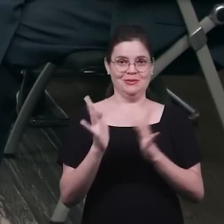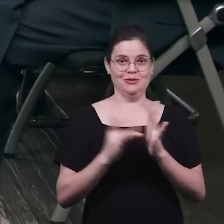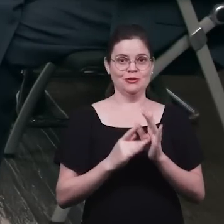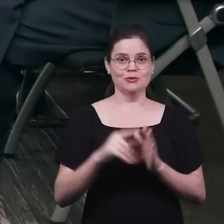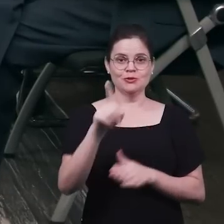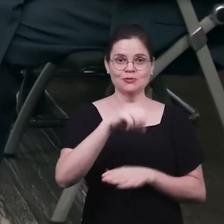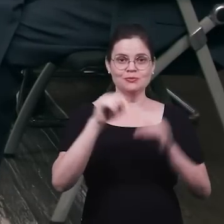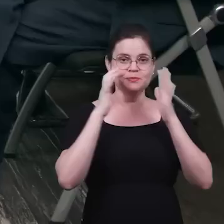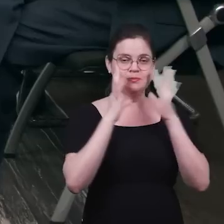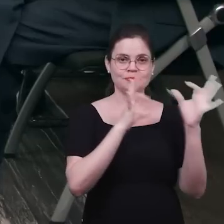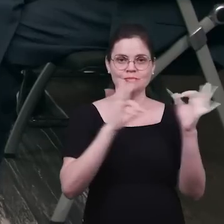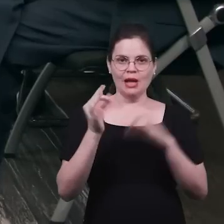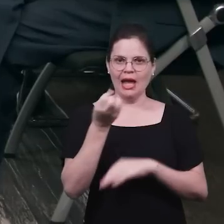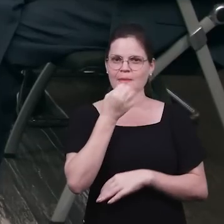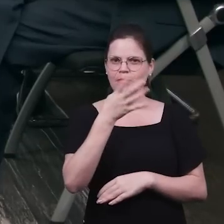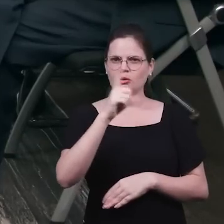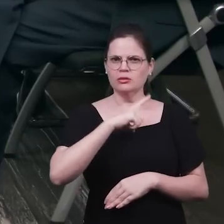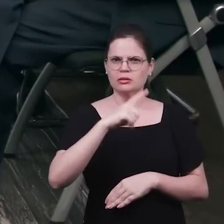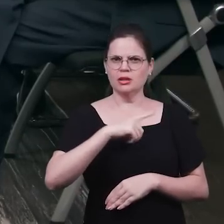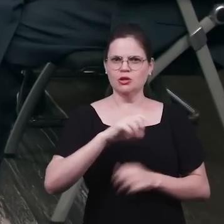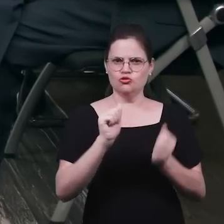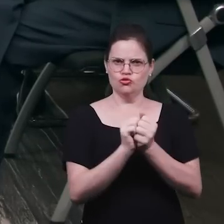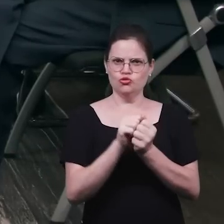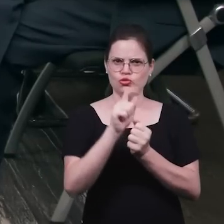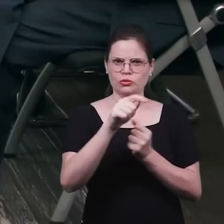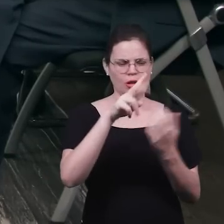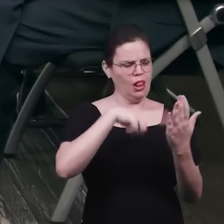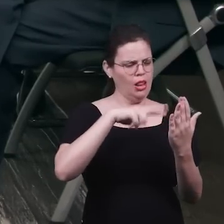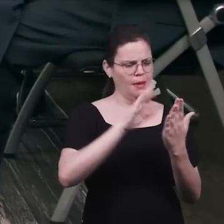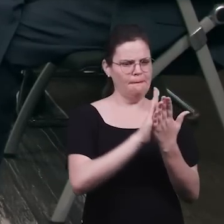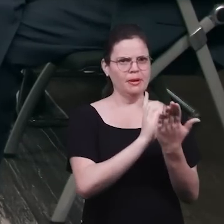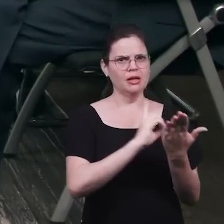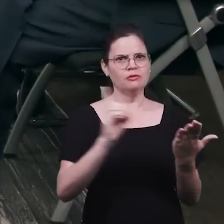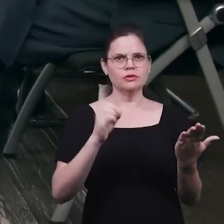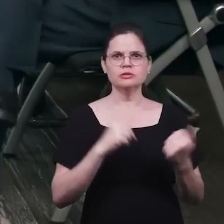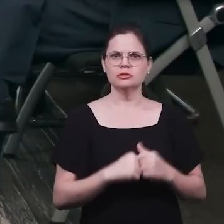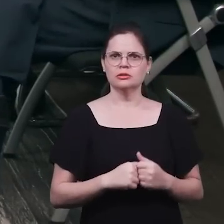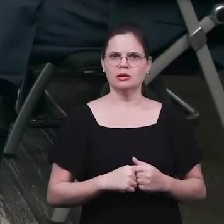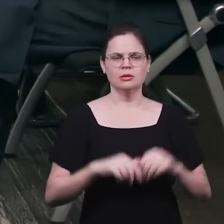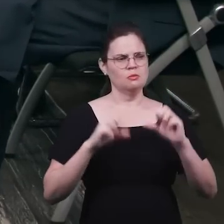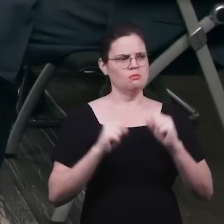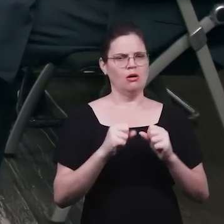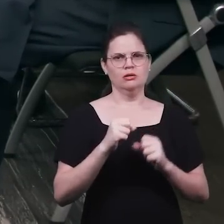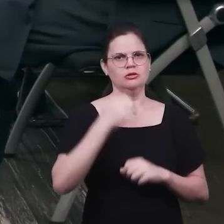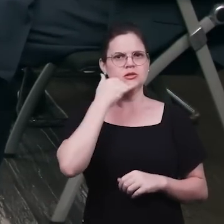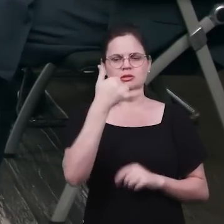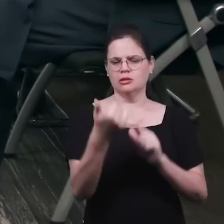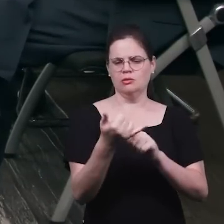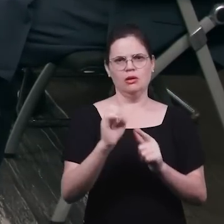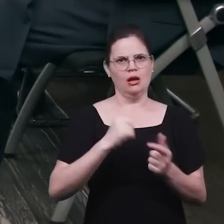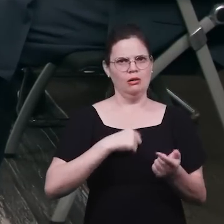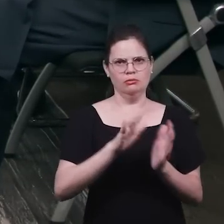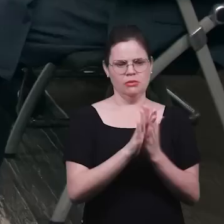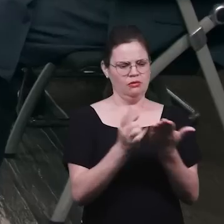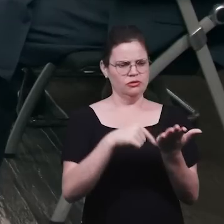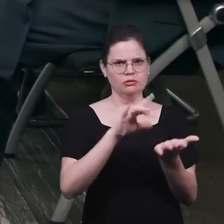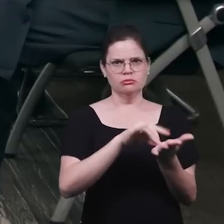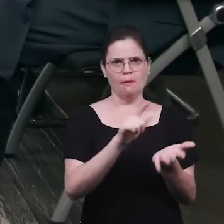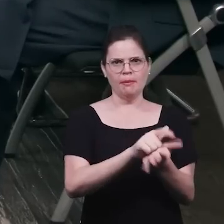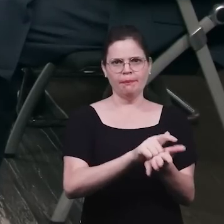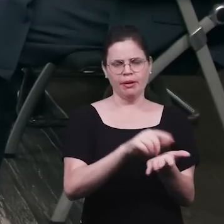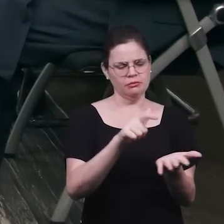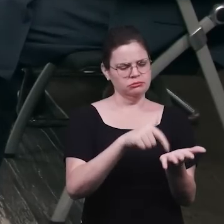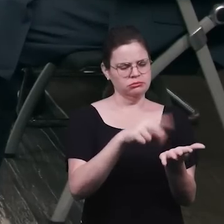recomendo que você que está nos acompanhando tenha sempre uma Bíblia, sua Bíblia junto a você, online ou